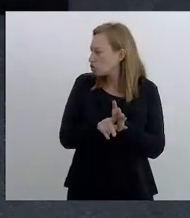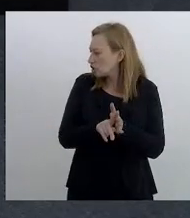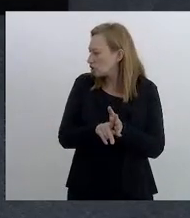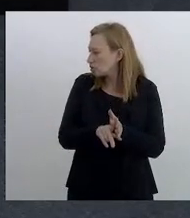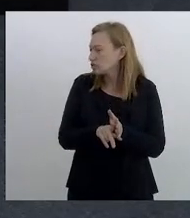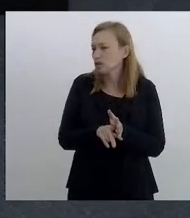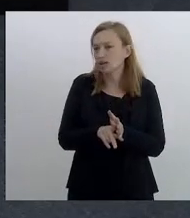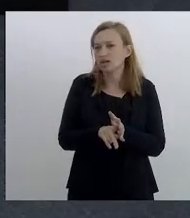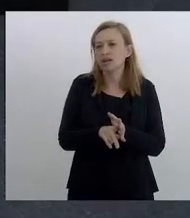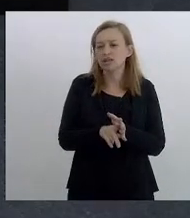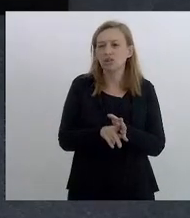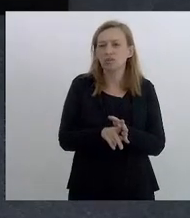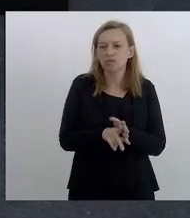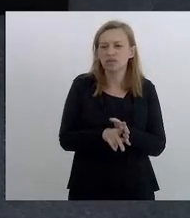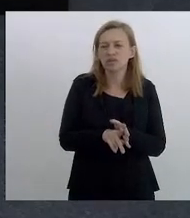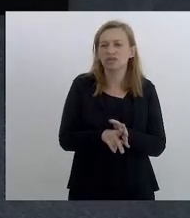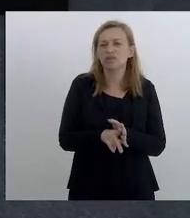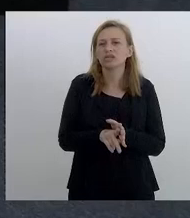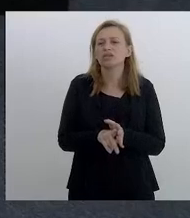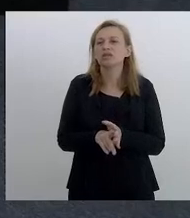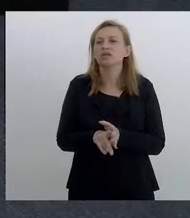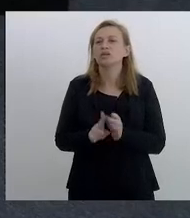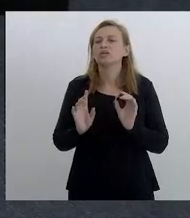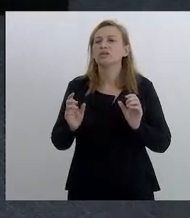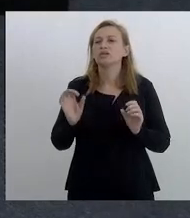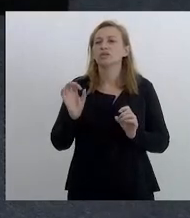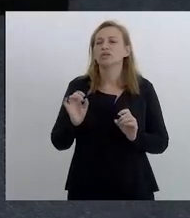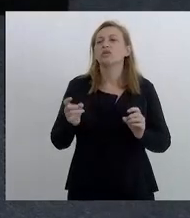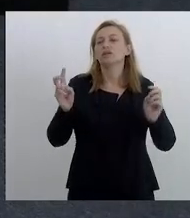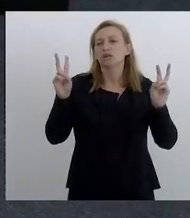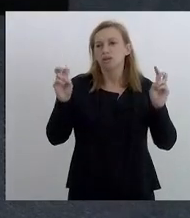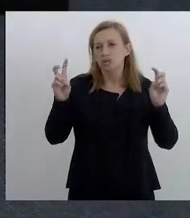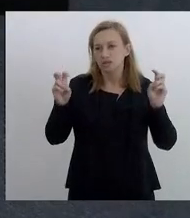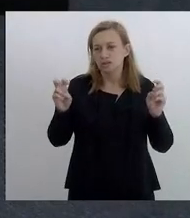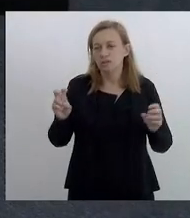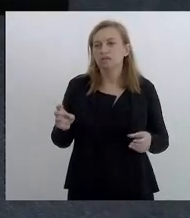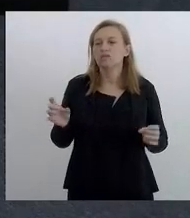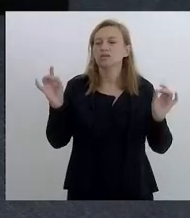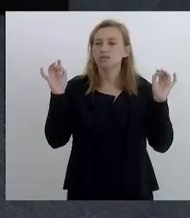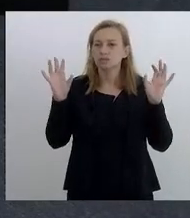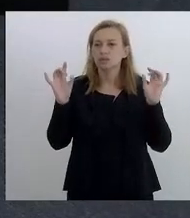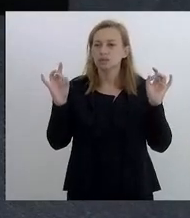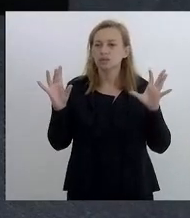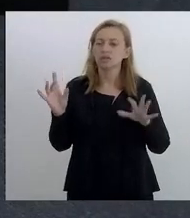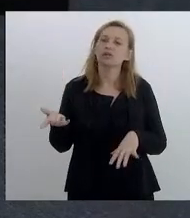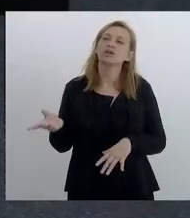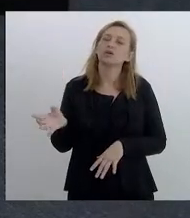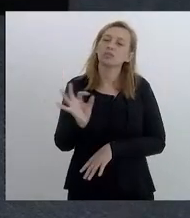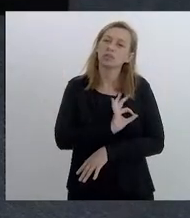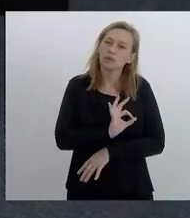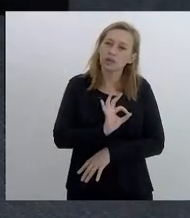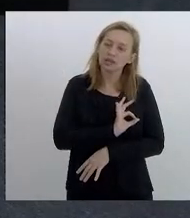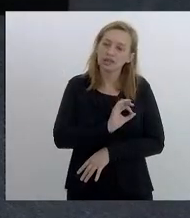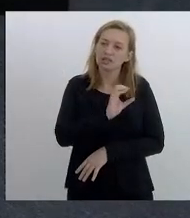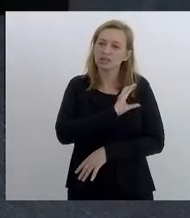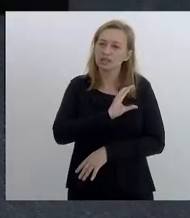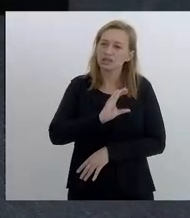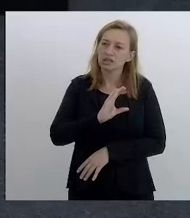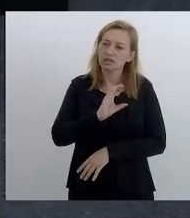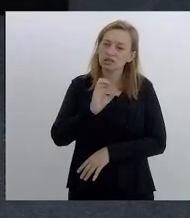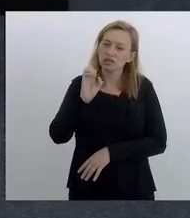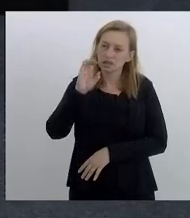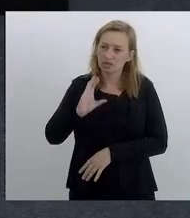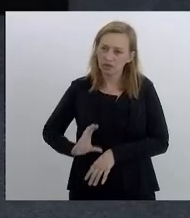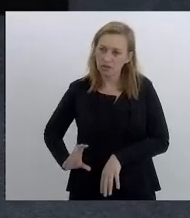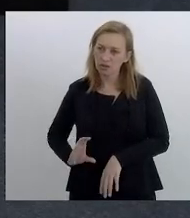para verificar a situação específica dos servidores da Polícia Civil. Se não for adequado,